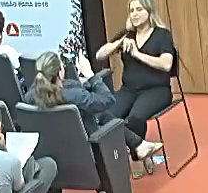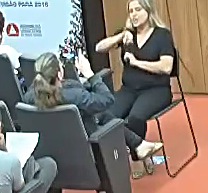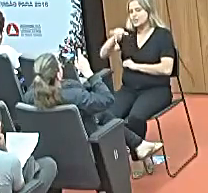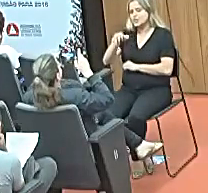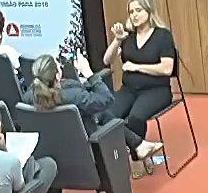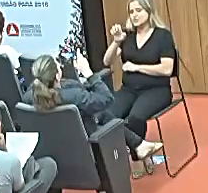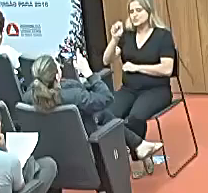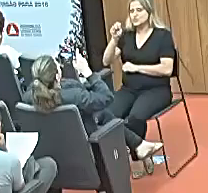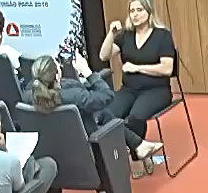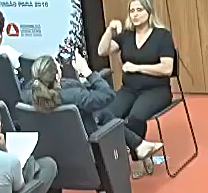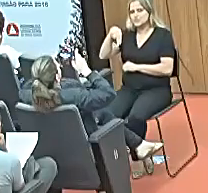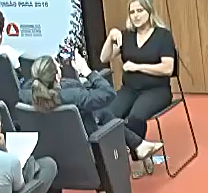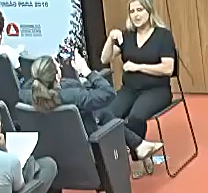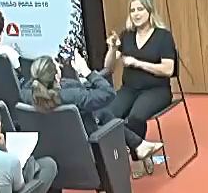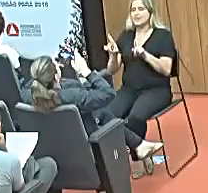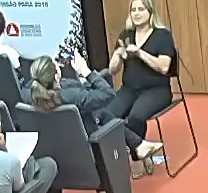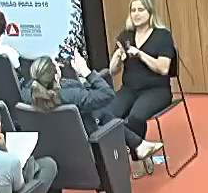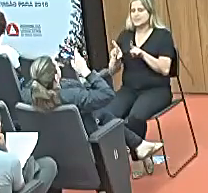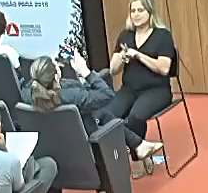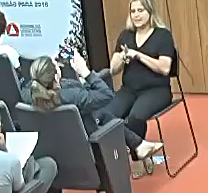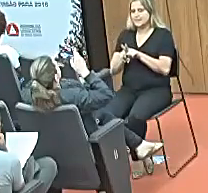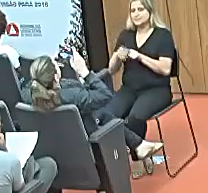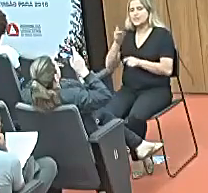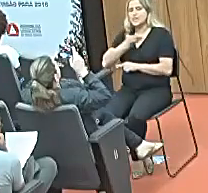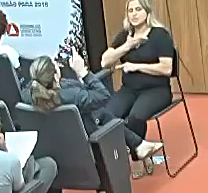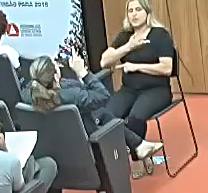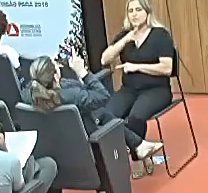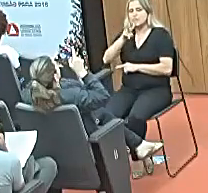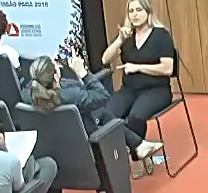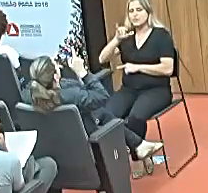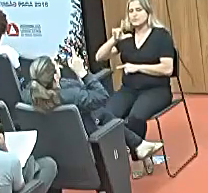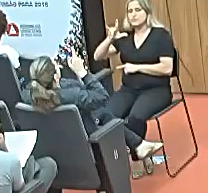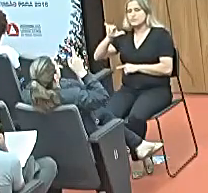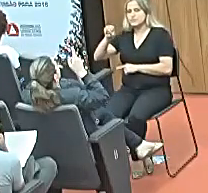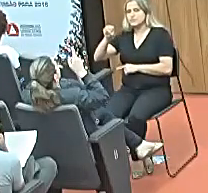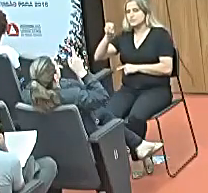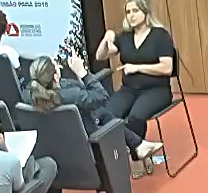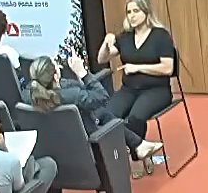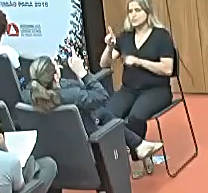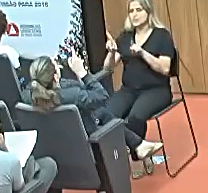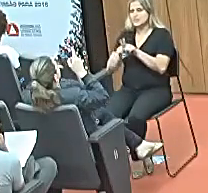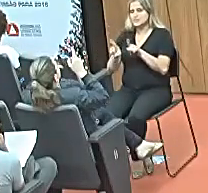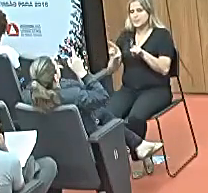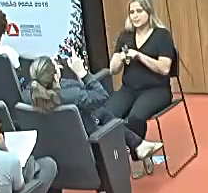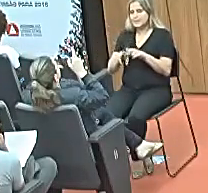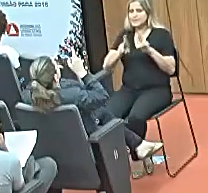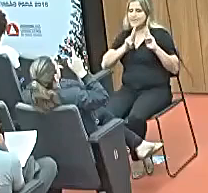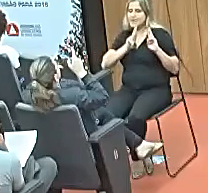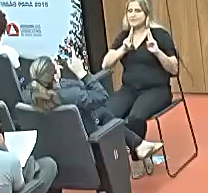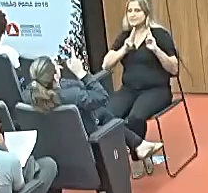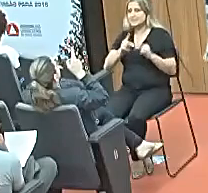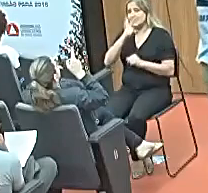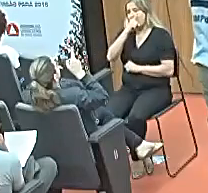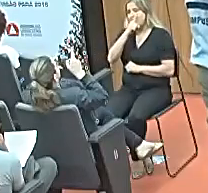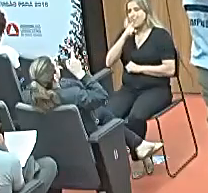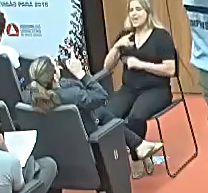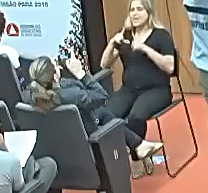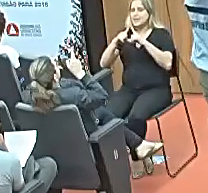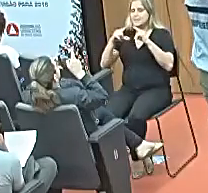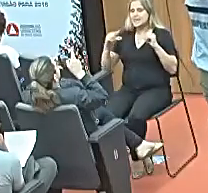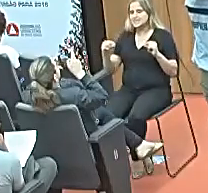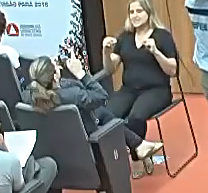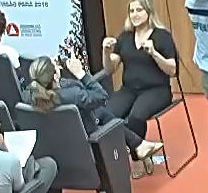é que o nosso amigo deus que muito nos honra lá com a sua presença representando nosso estado na câmara federal